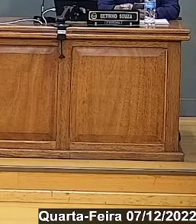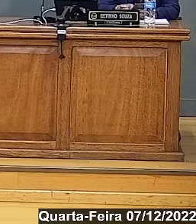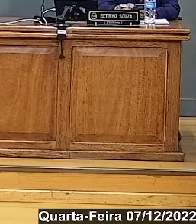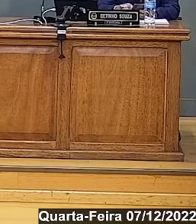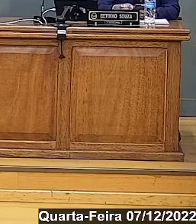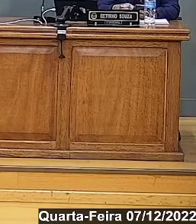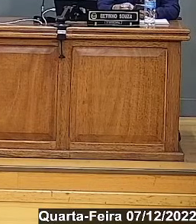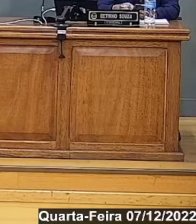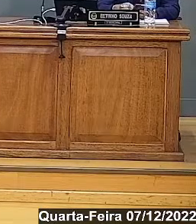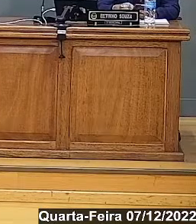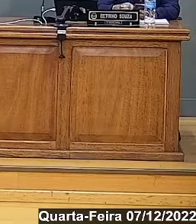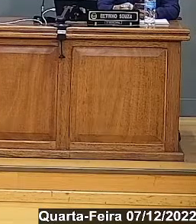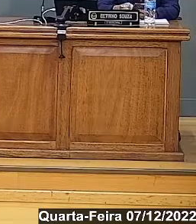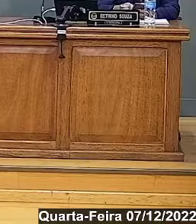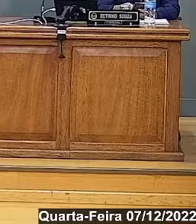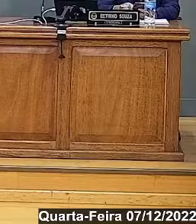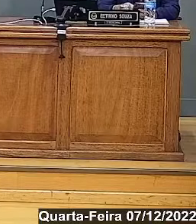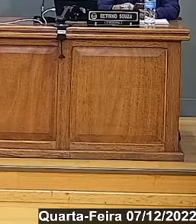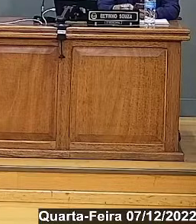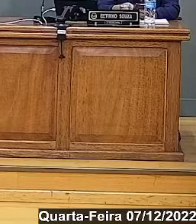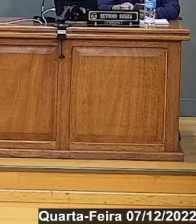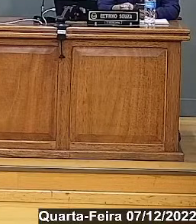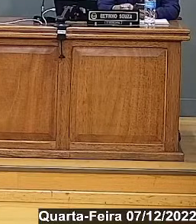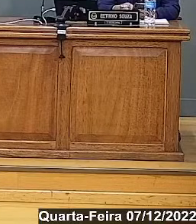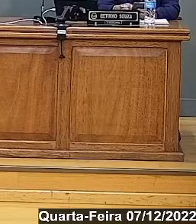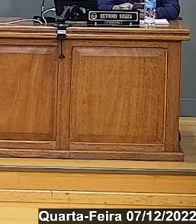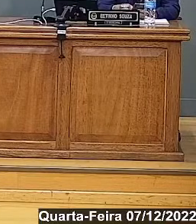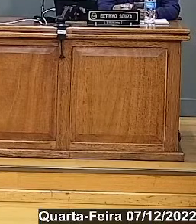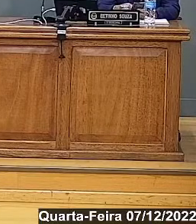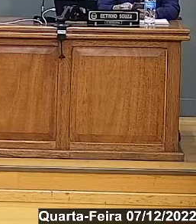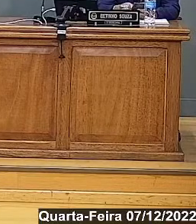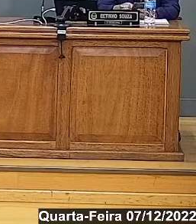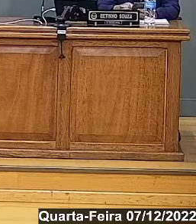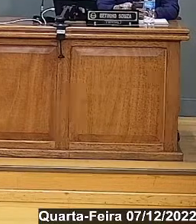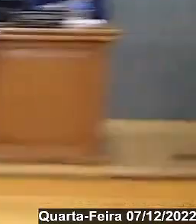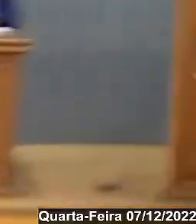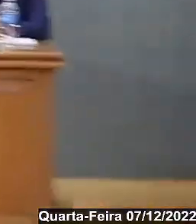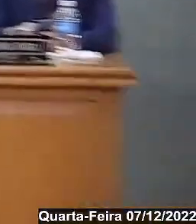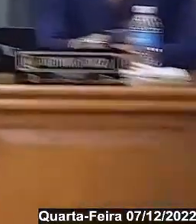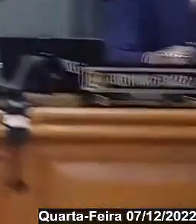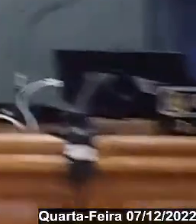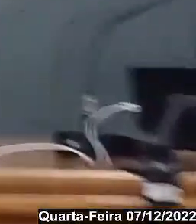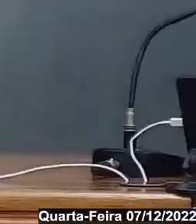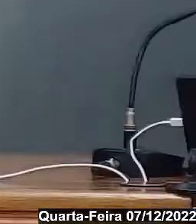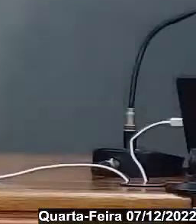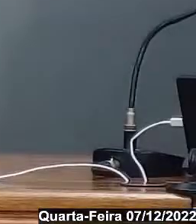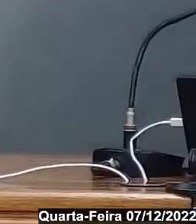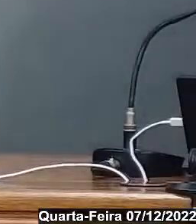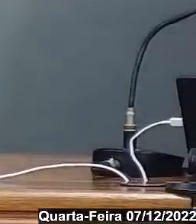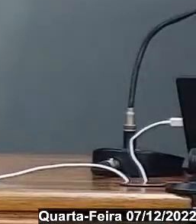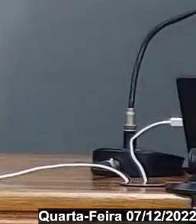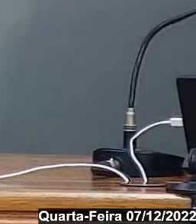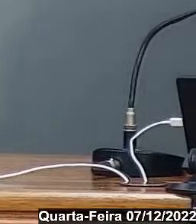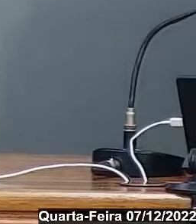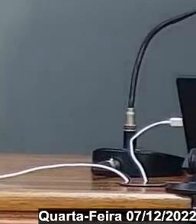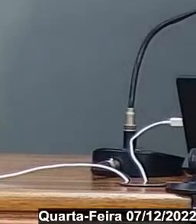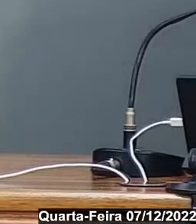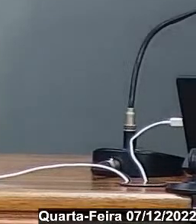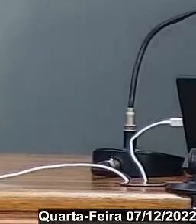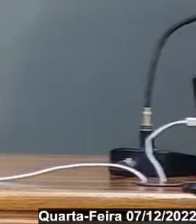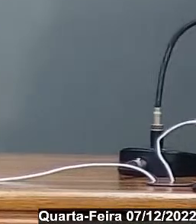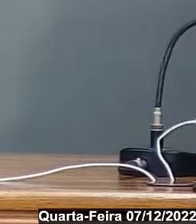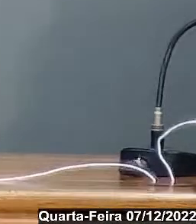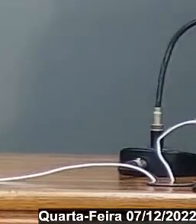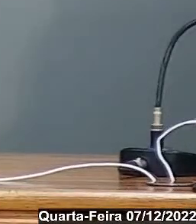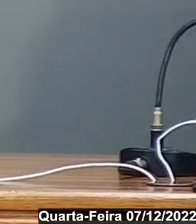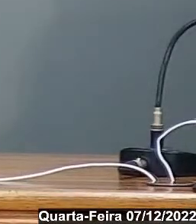2022. Aos dia 30 de novembro de 2022, na cidade de Embu das Artes, Estado de São Paulo, plenário